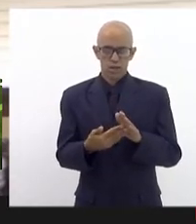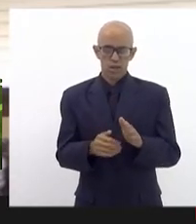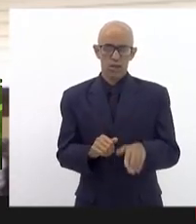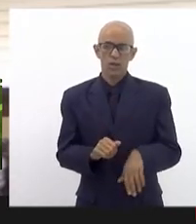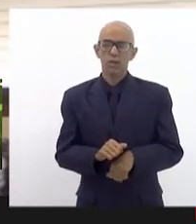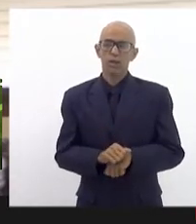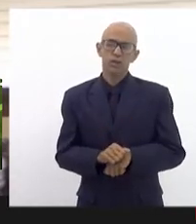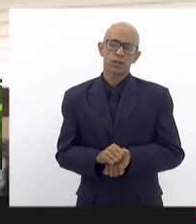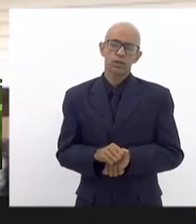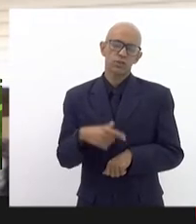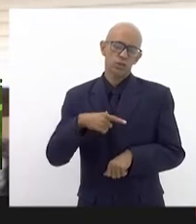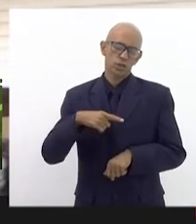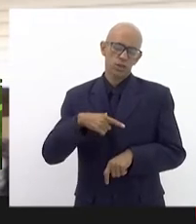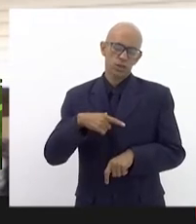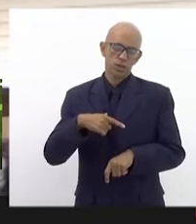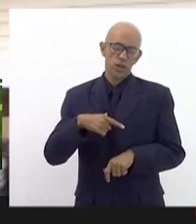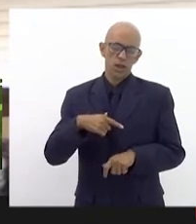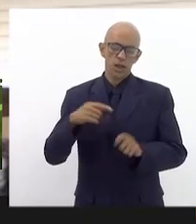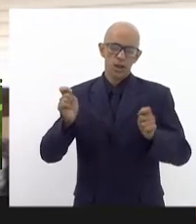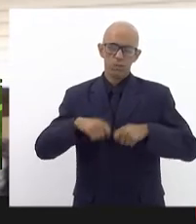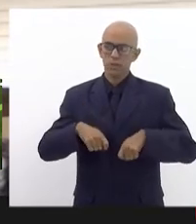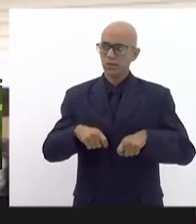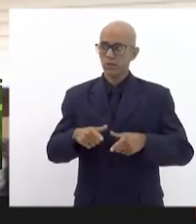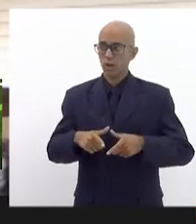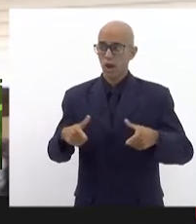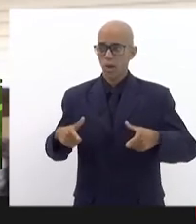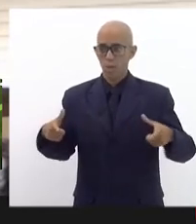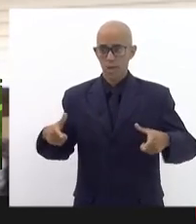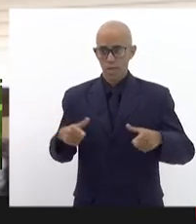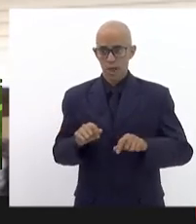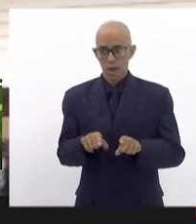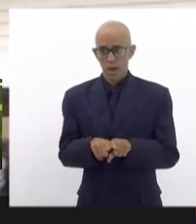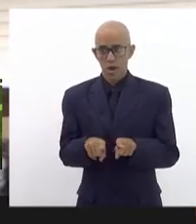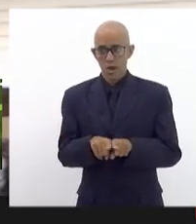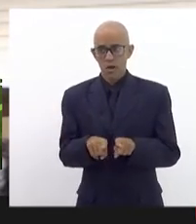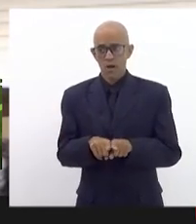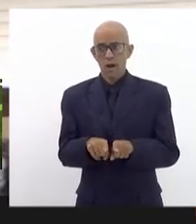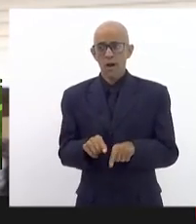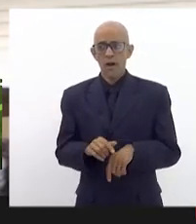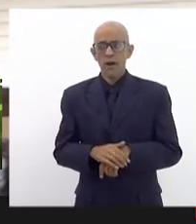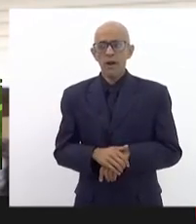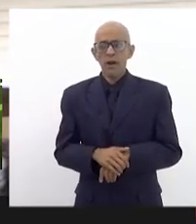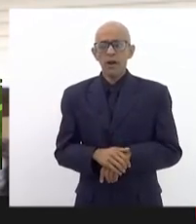demanda foi maior, né, temos espaço para aumentar, e bem como também, acho que